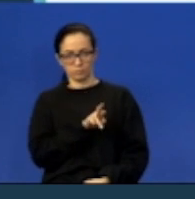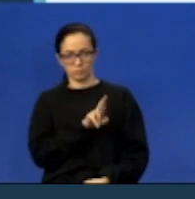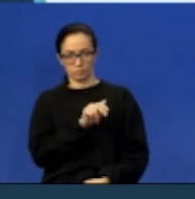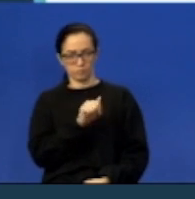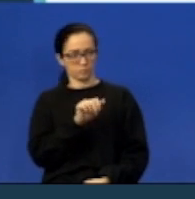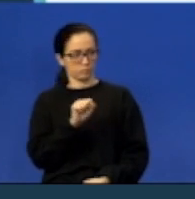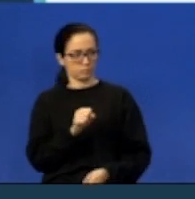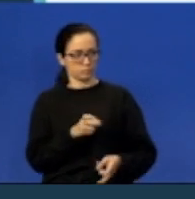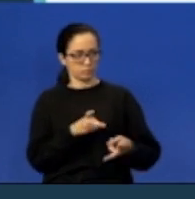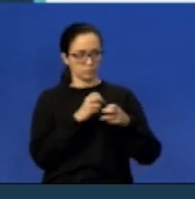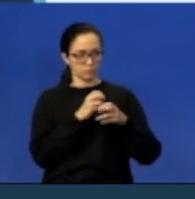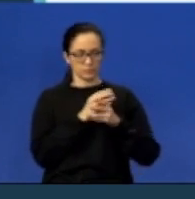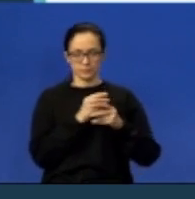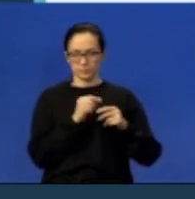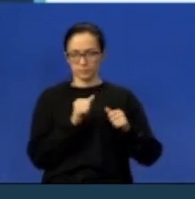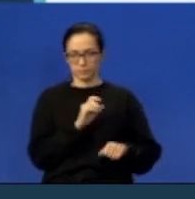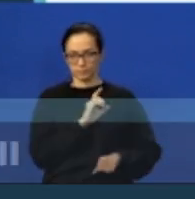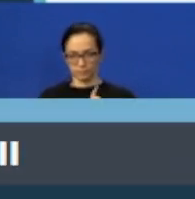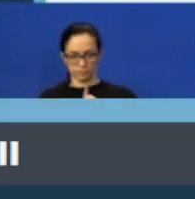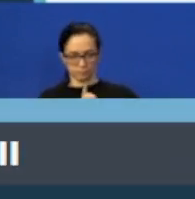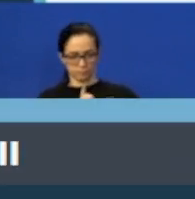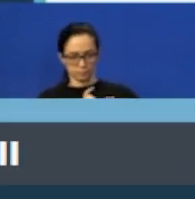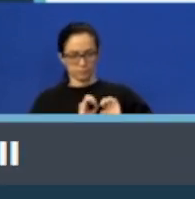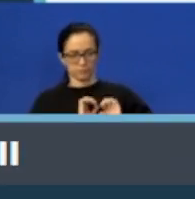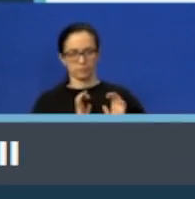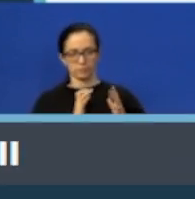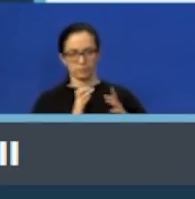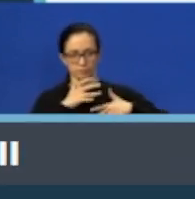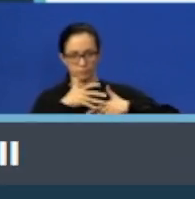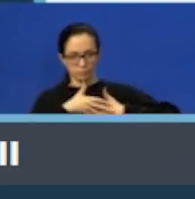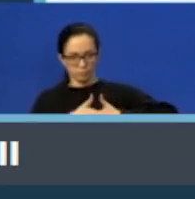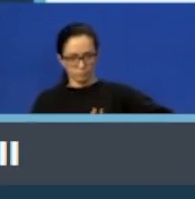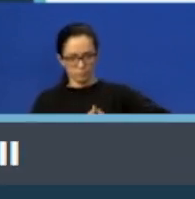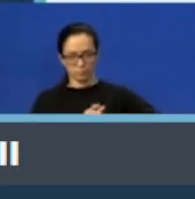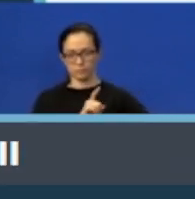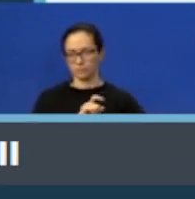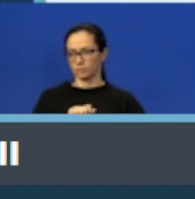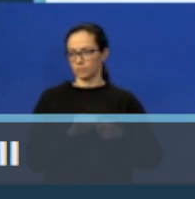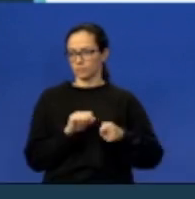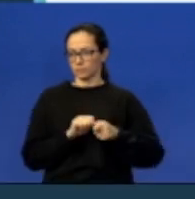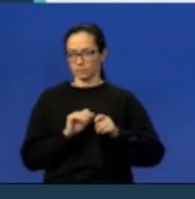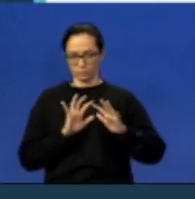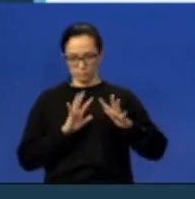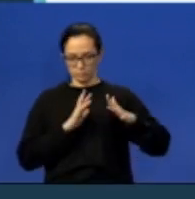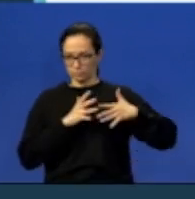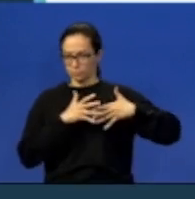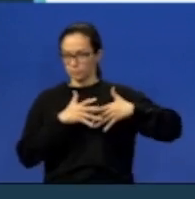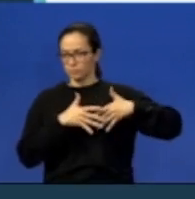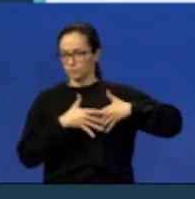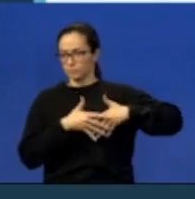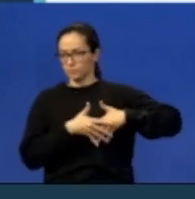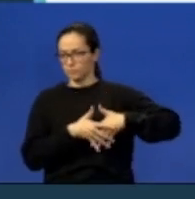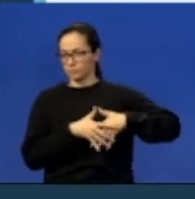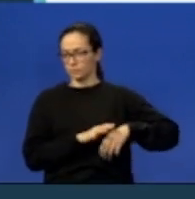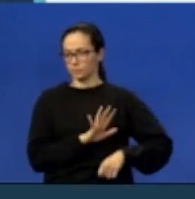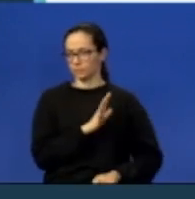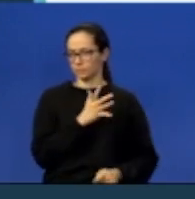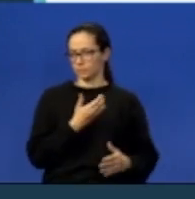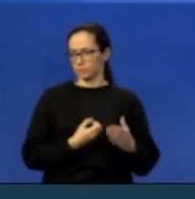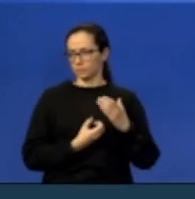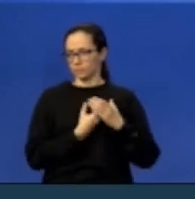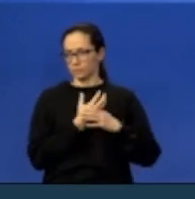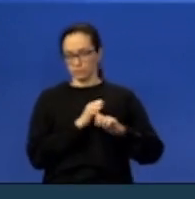propagam do ramo direito e esquerdo para a superfície endocárdica dos ventrículos. Essas fibras de Purkinje, portanto, então, elas